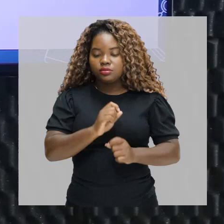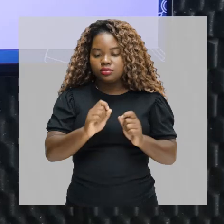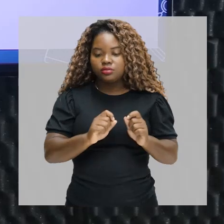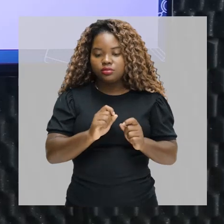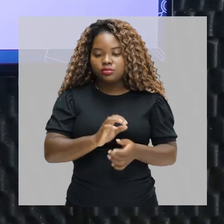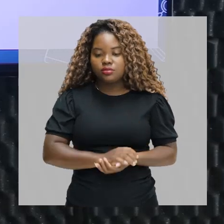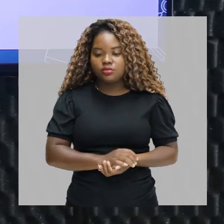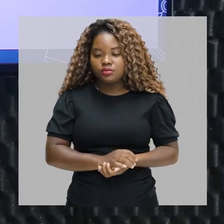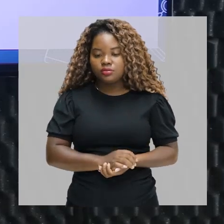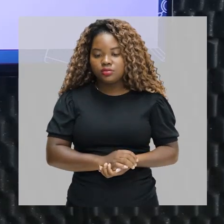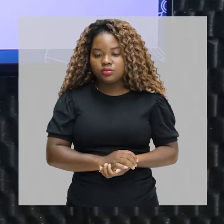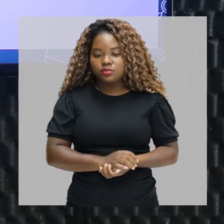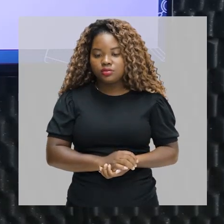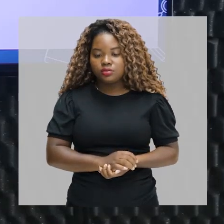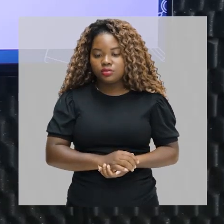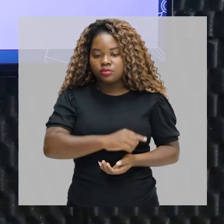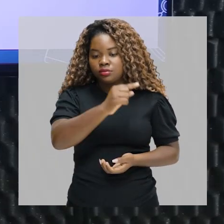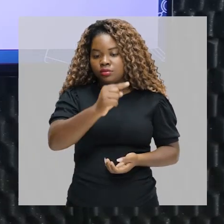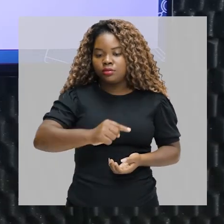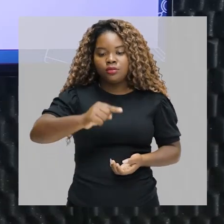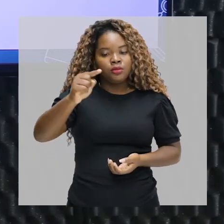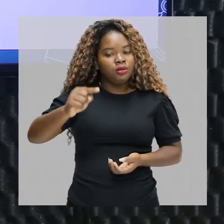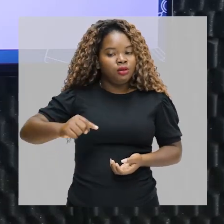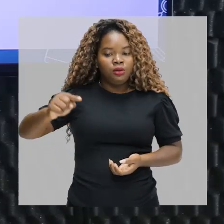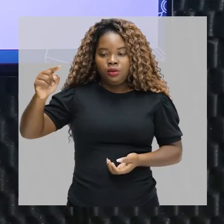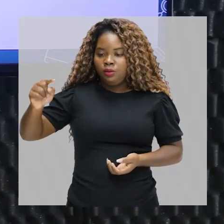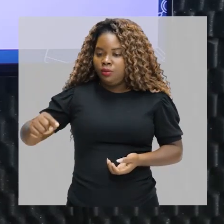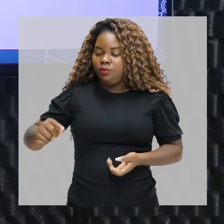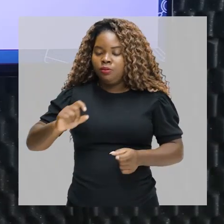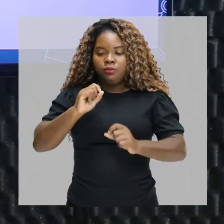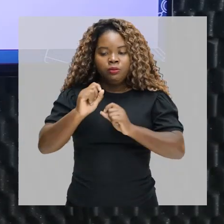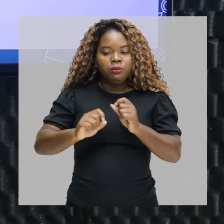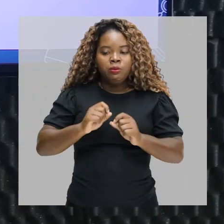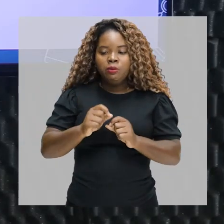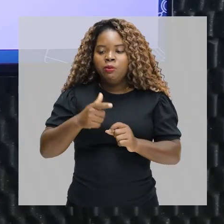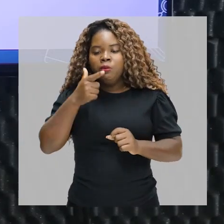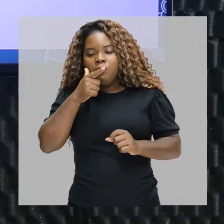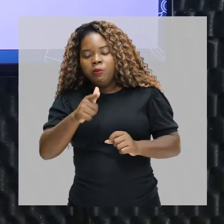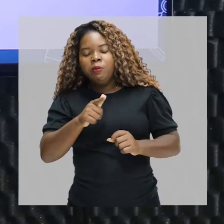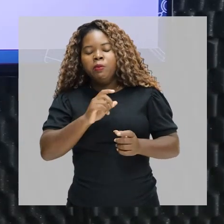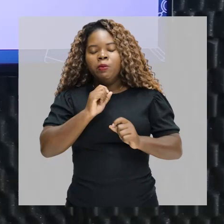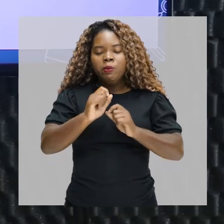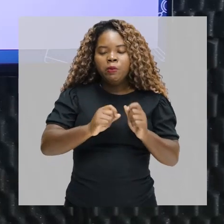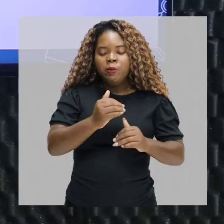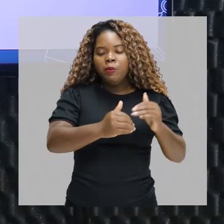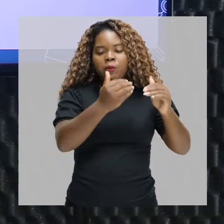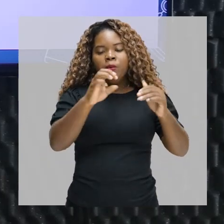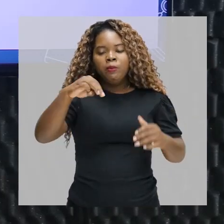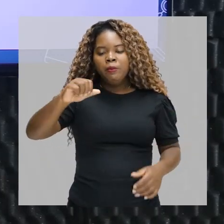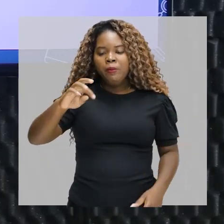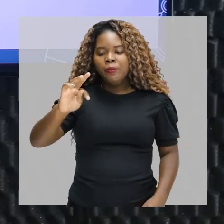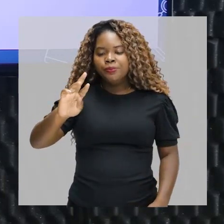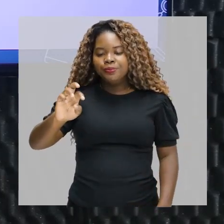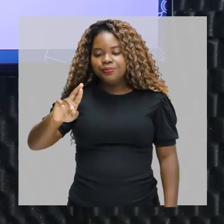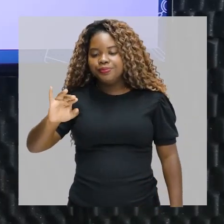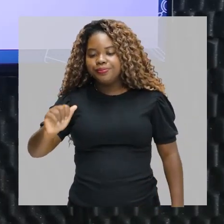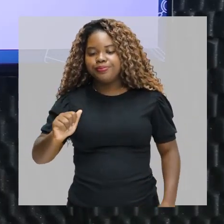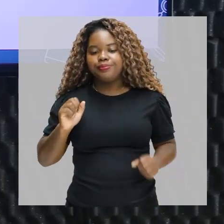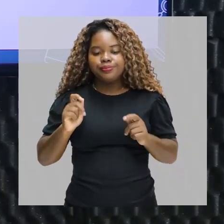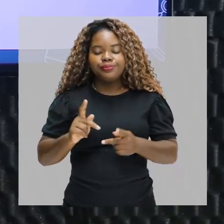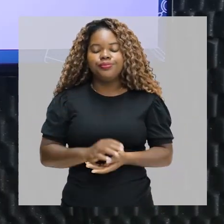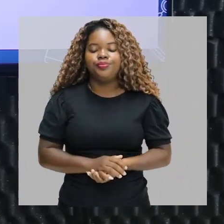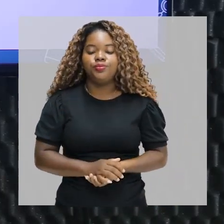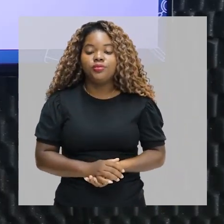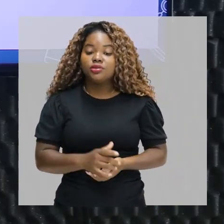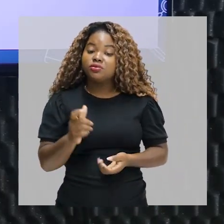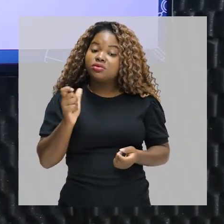onda não transporta matéria. A onda não transporta matéria. Tá ok? Então,